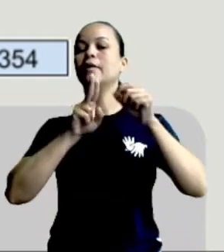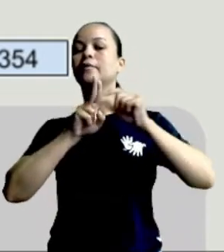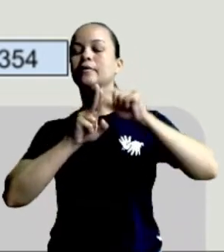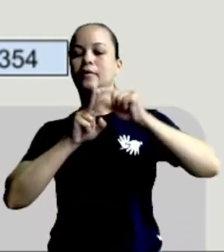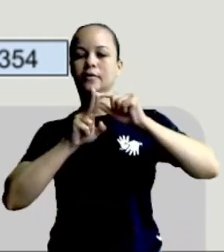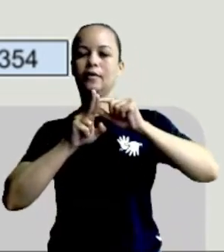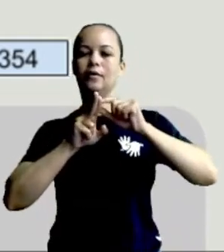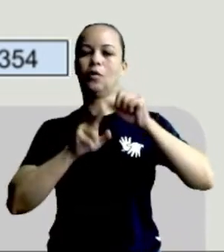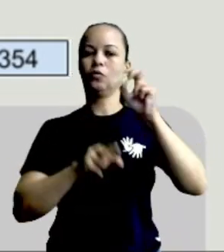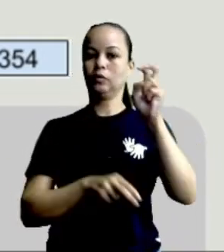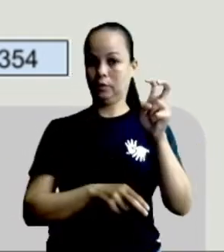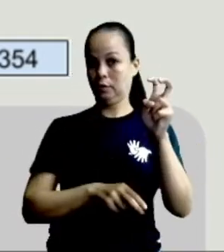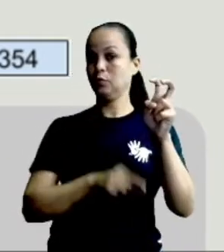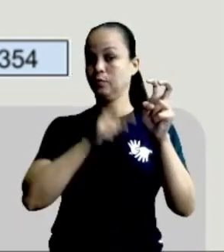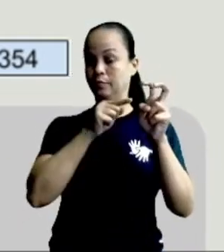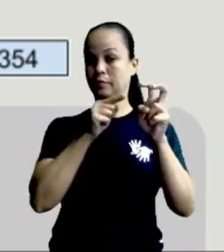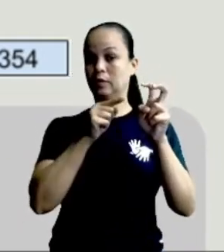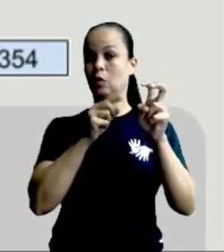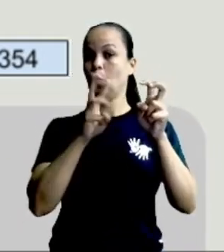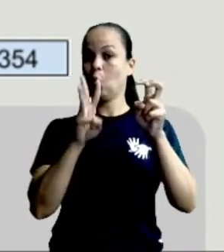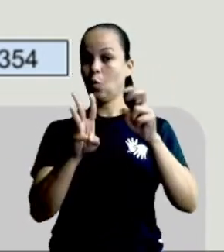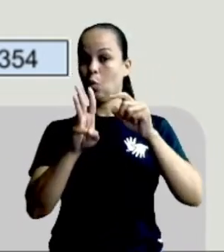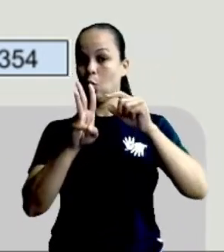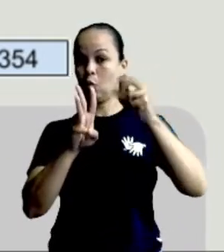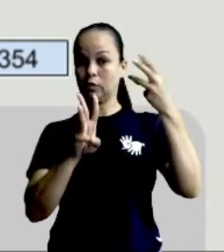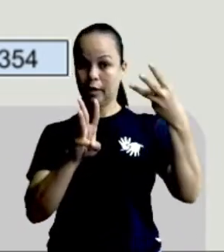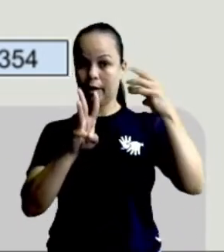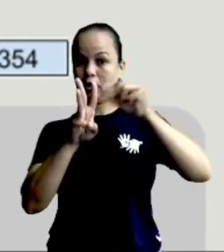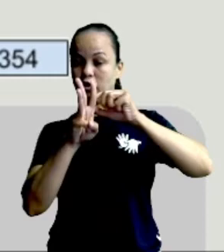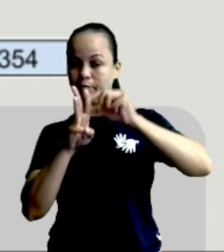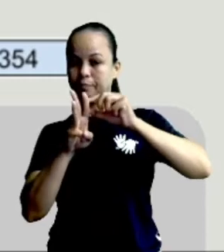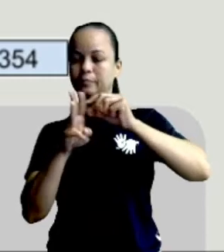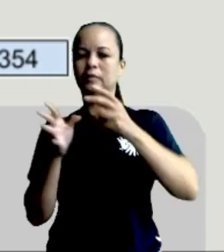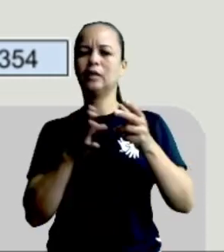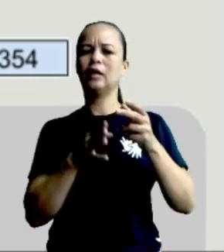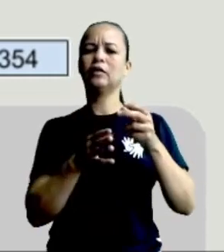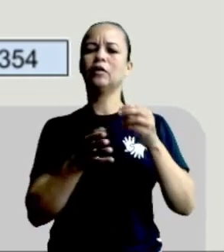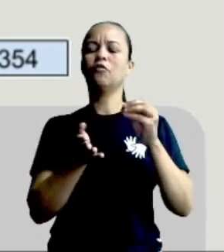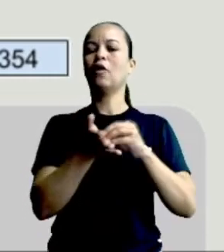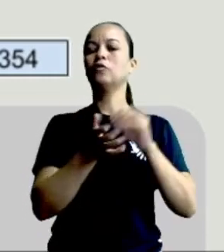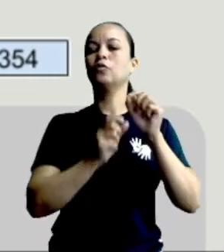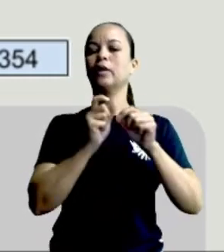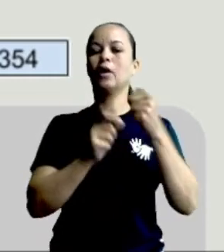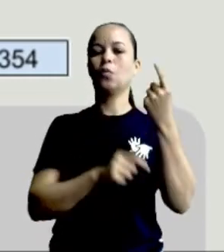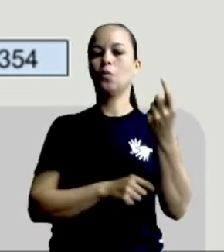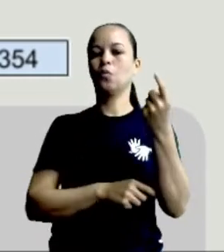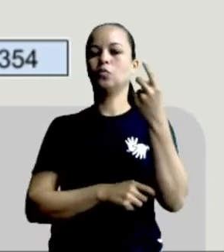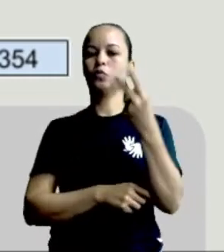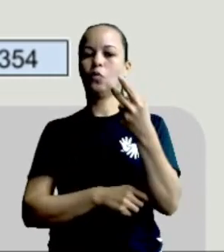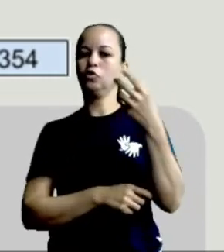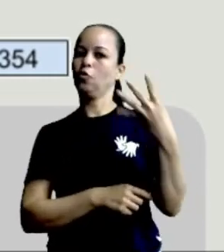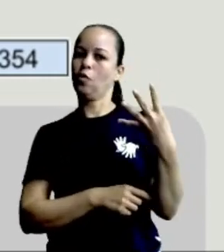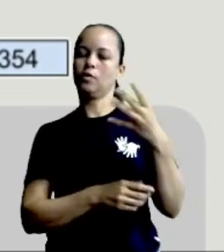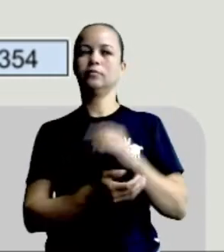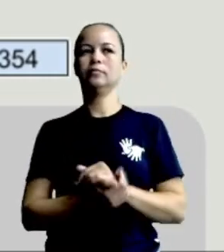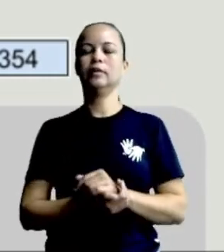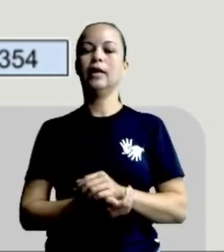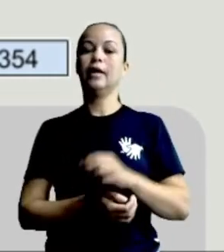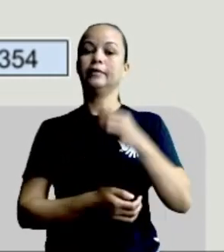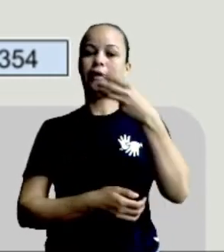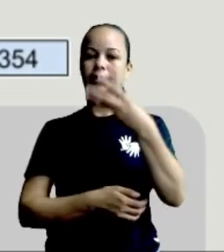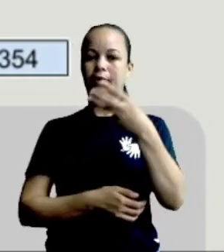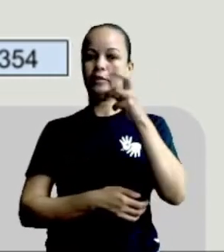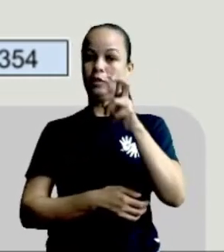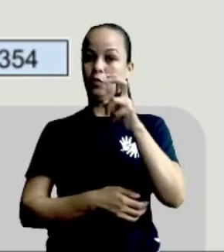5, né? O 3 permanece lá na centena. Então, quem sobra? 1, 2 e 4. E aí eu vou ter quem?